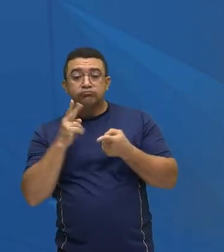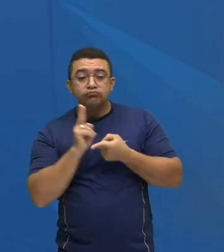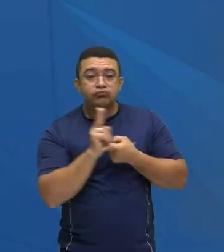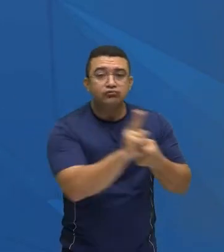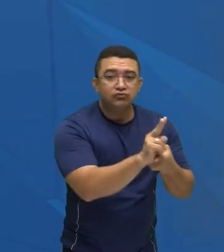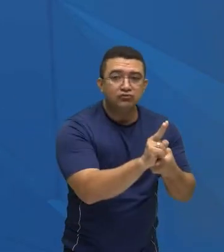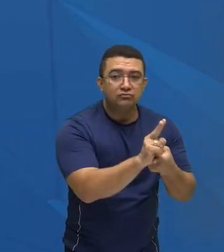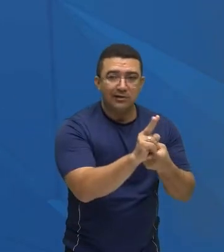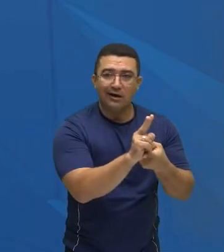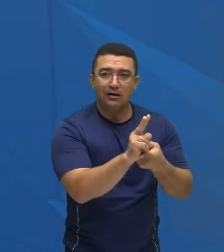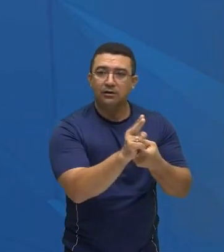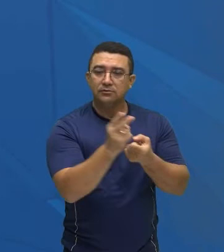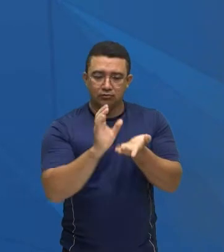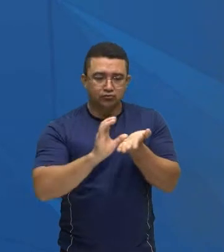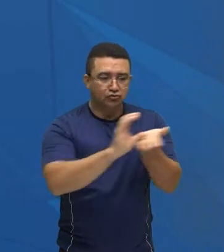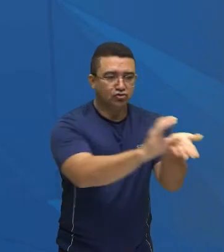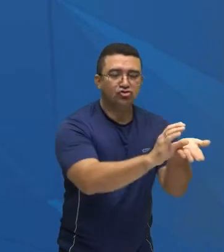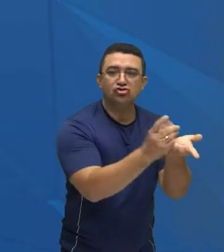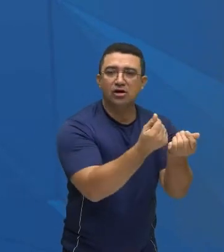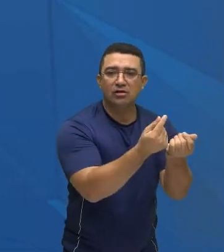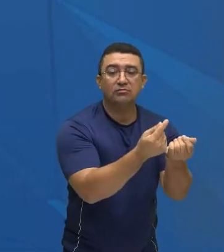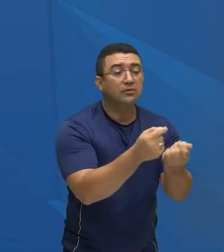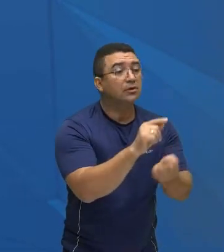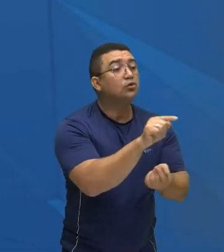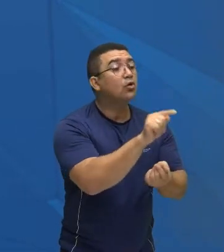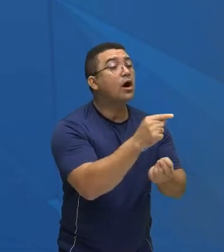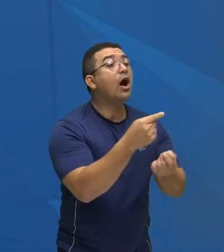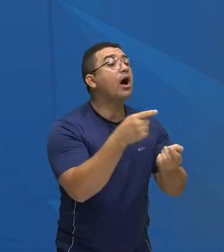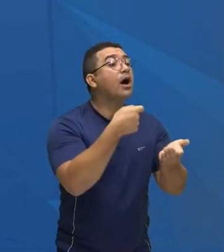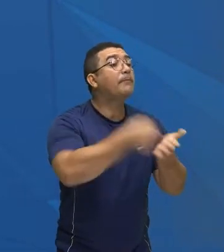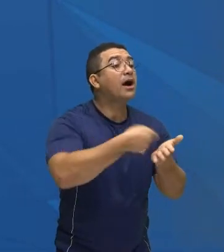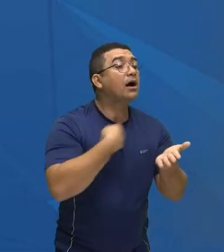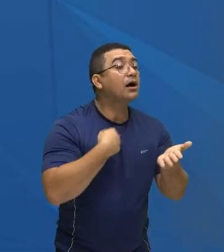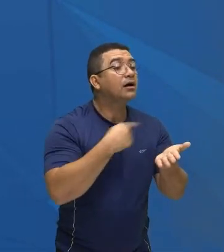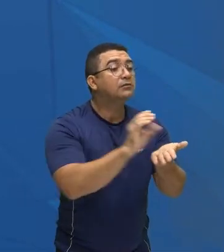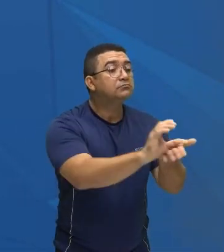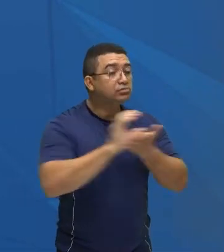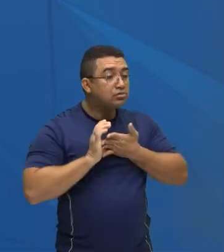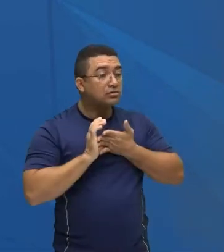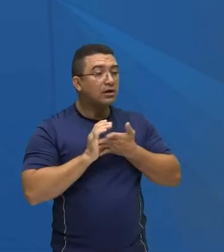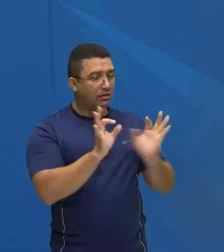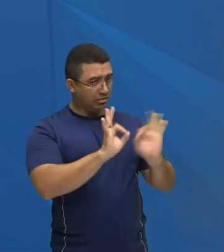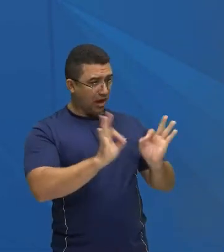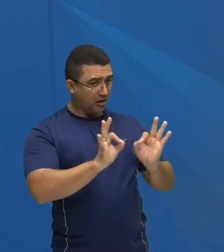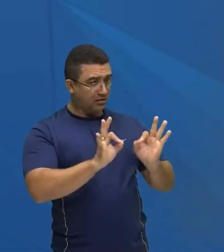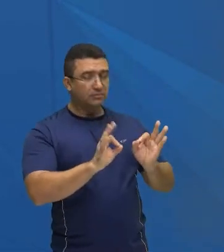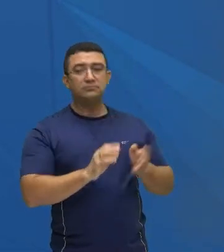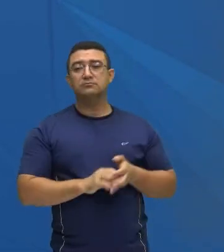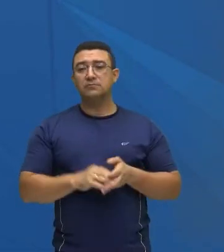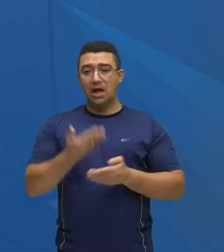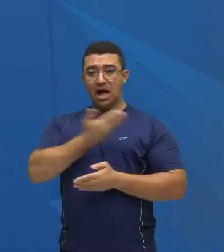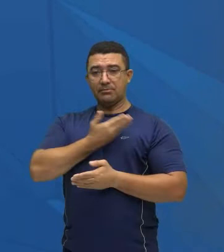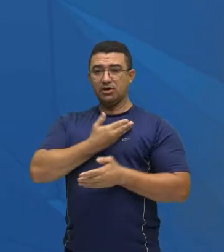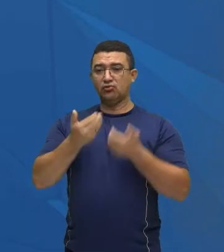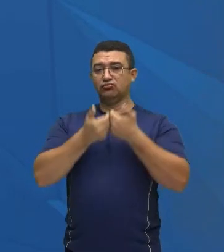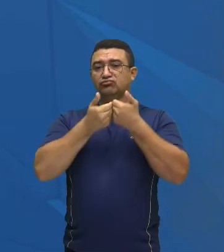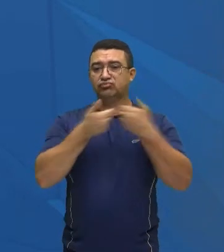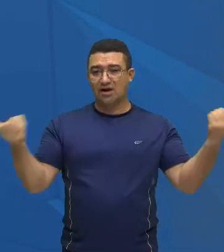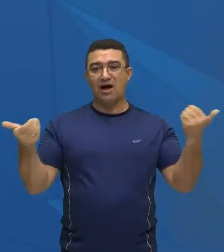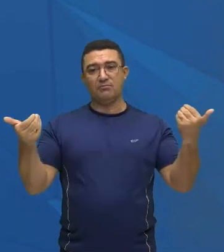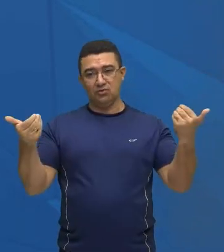não deram certo e acaba interferindo também na relação de amizade, não é? Então, às vezes é muito comum, se os amigos